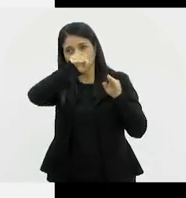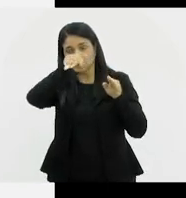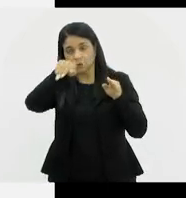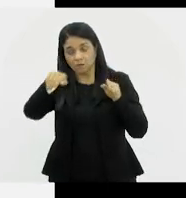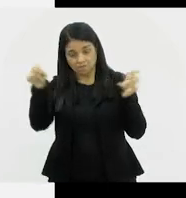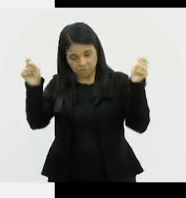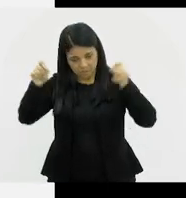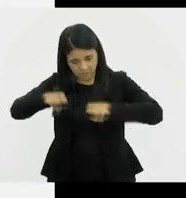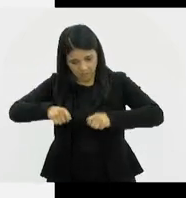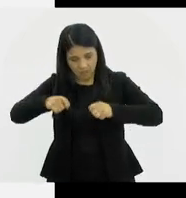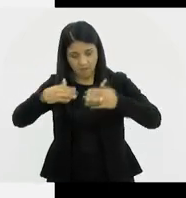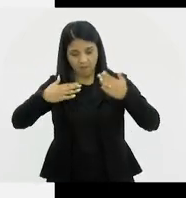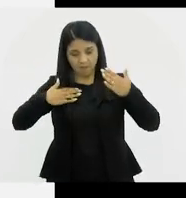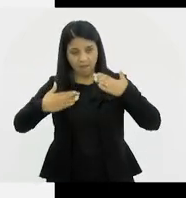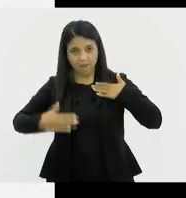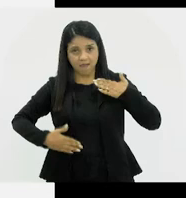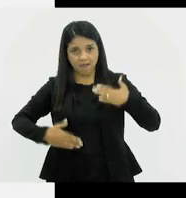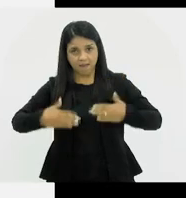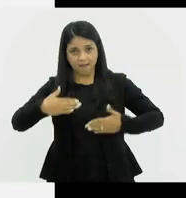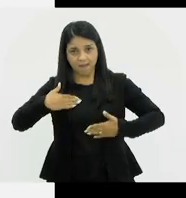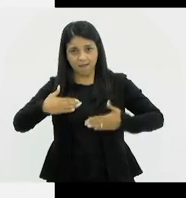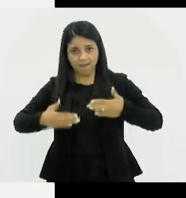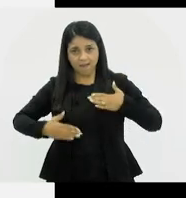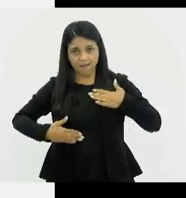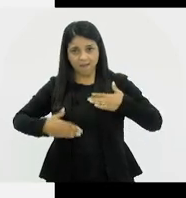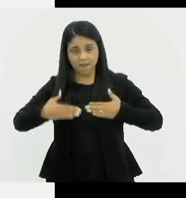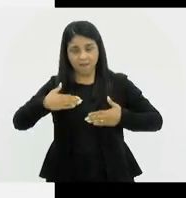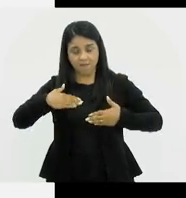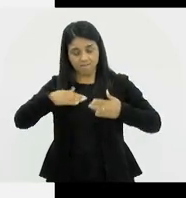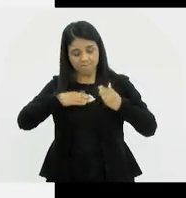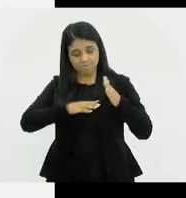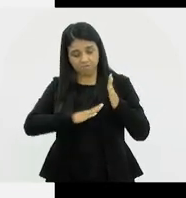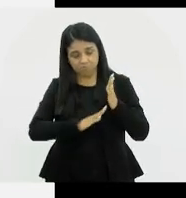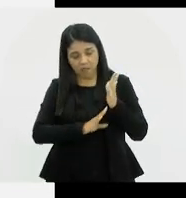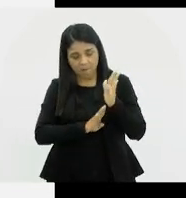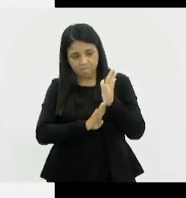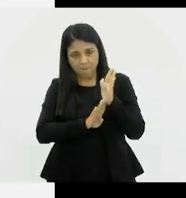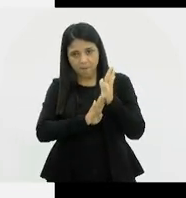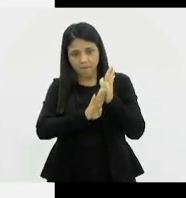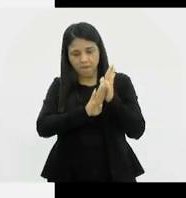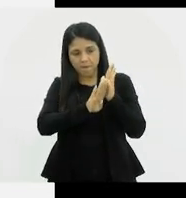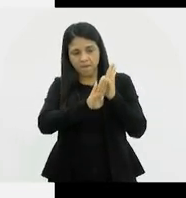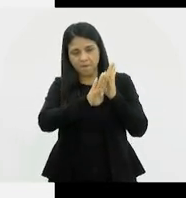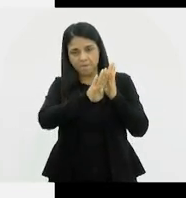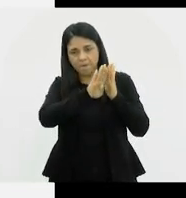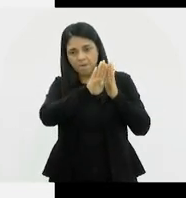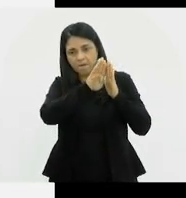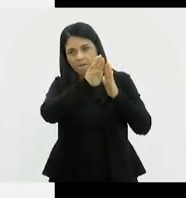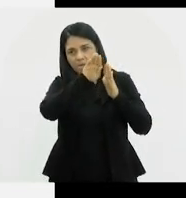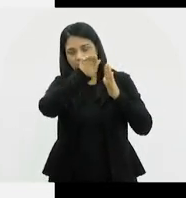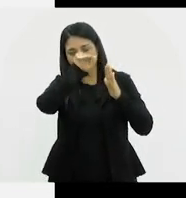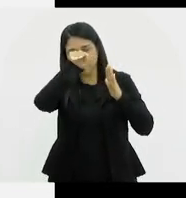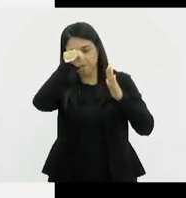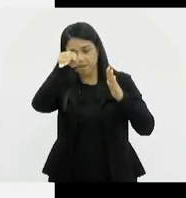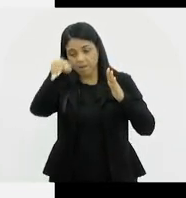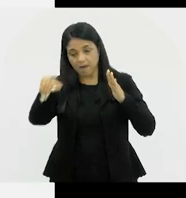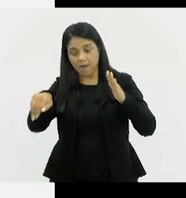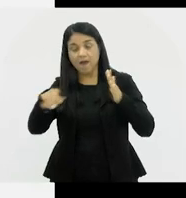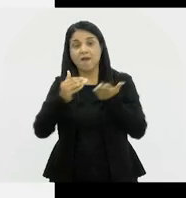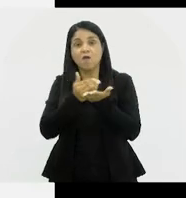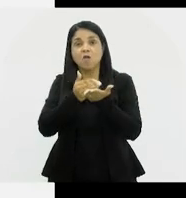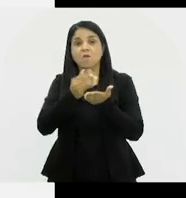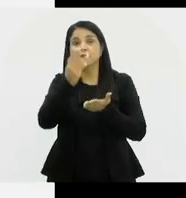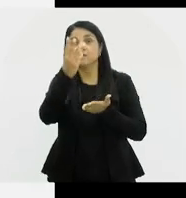física para poder enfrentar a curva de declínio que ocorre a partir dos 30 anos. Mas nós podemos